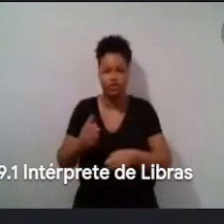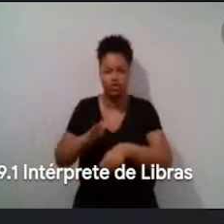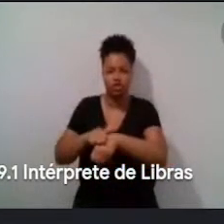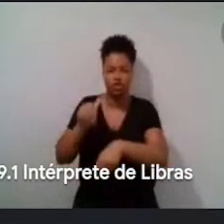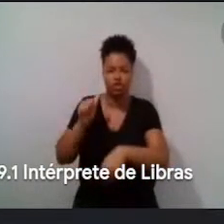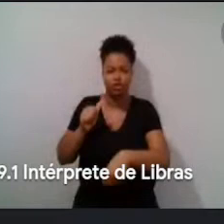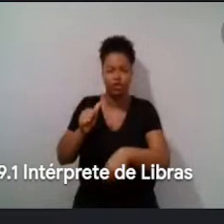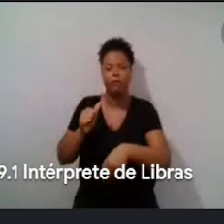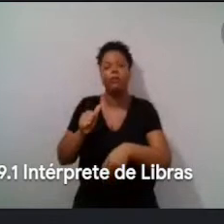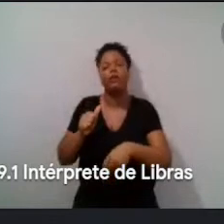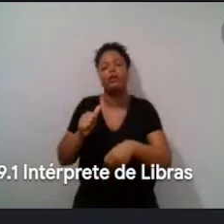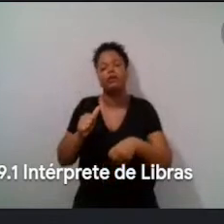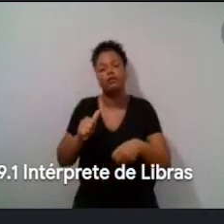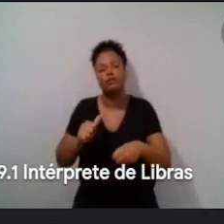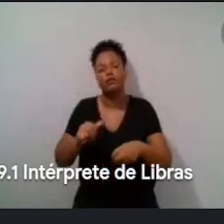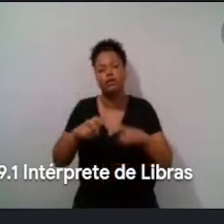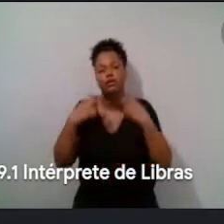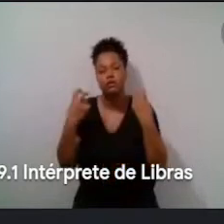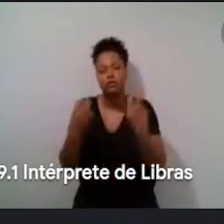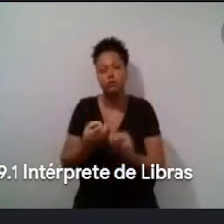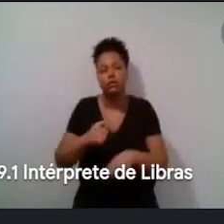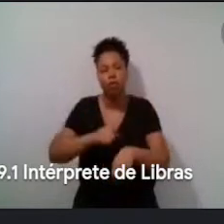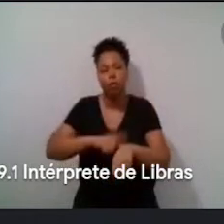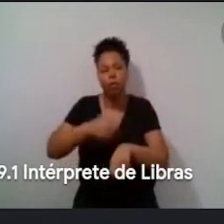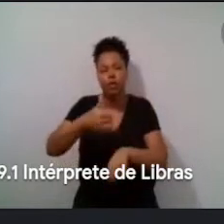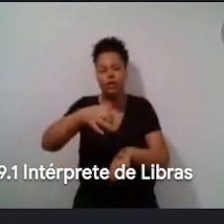das 10 horas do dia